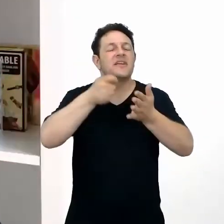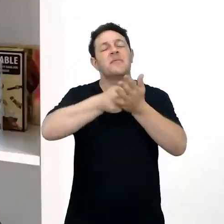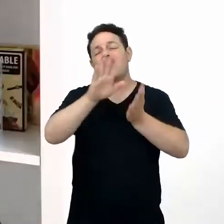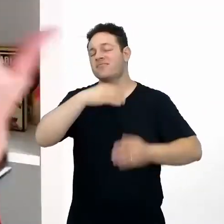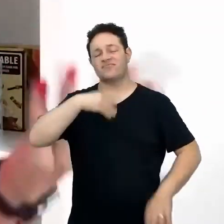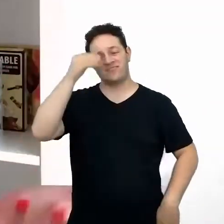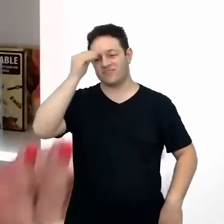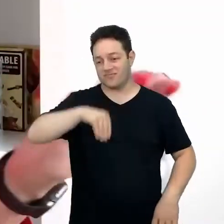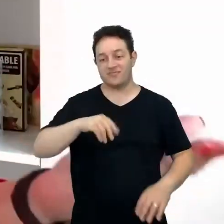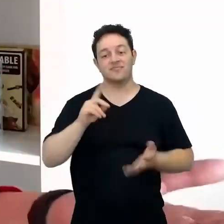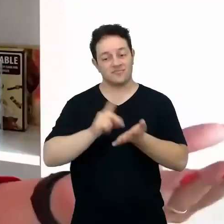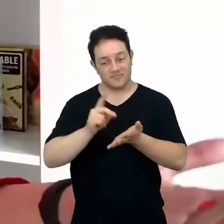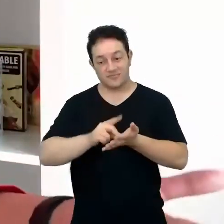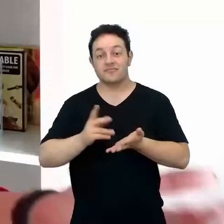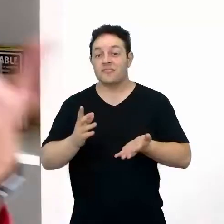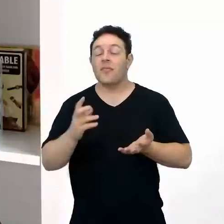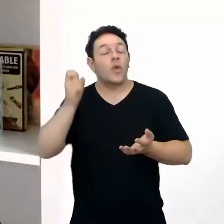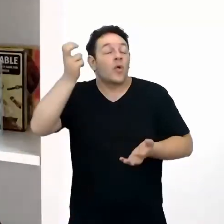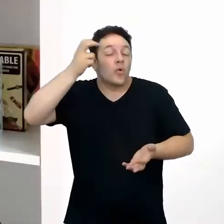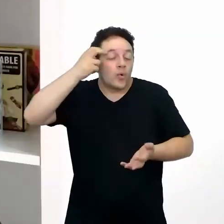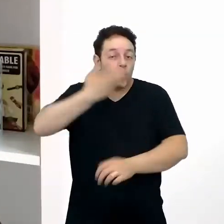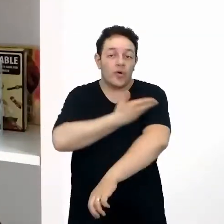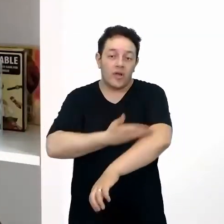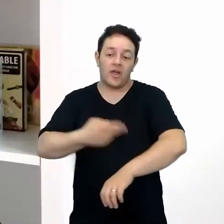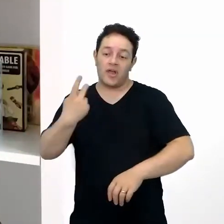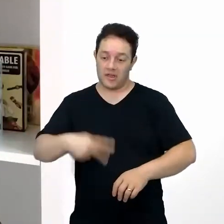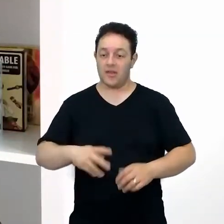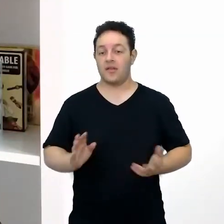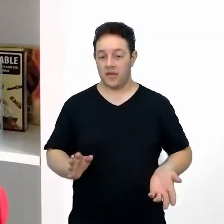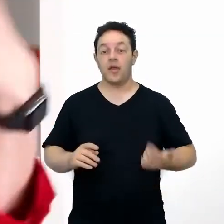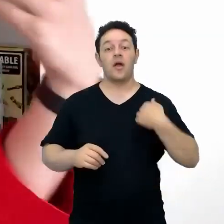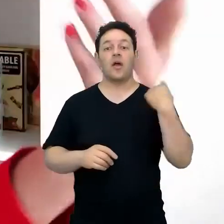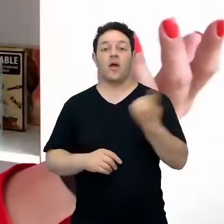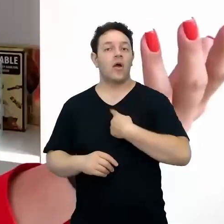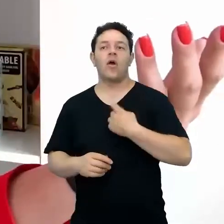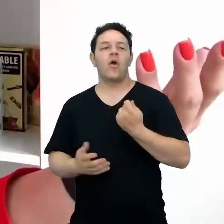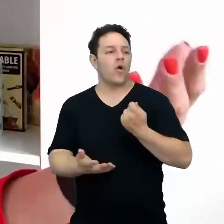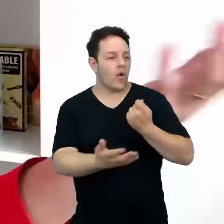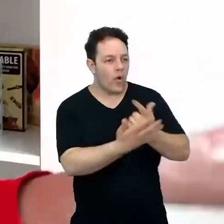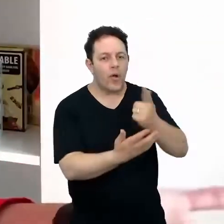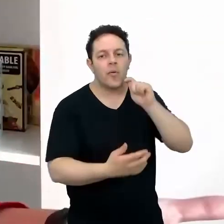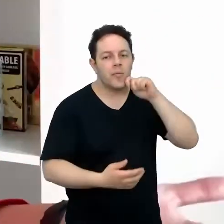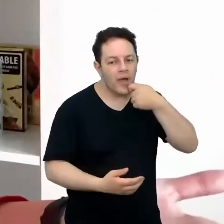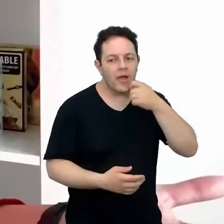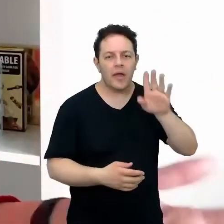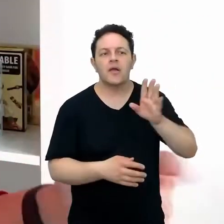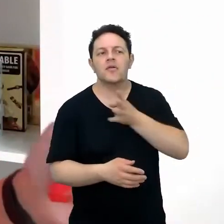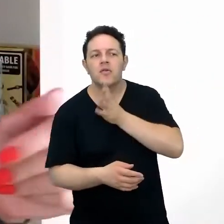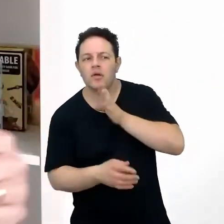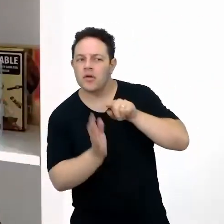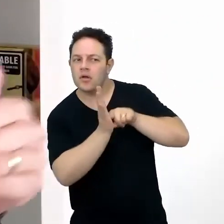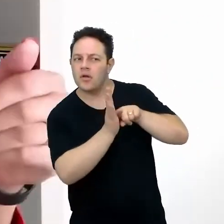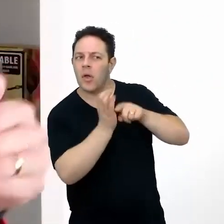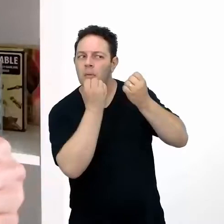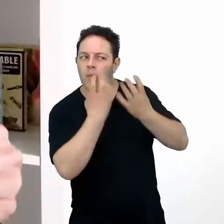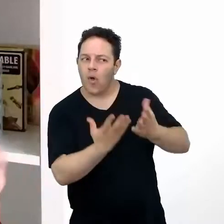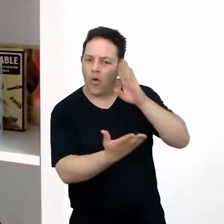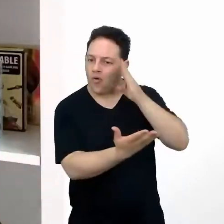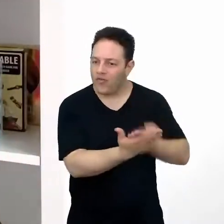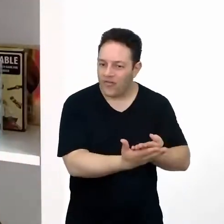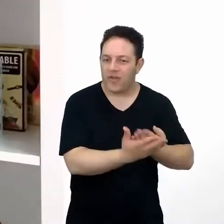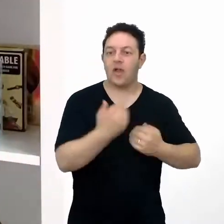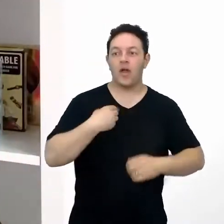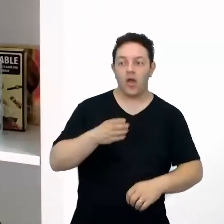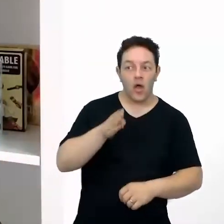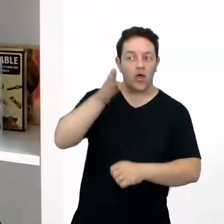do que eu. O fato é, a cultura é essa. E a gente também é assim, né? A gente não compra um pãozinho sem pesquisar, a gente não vai em um